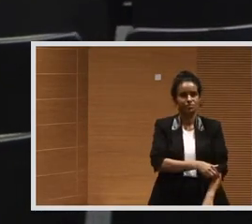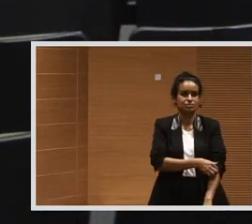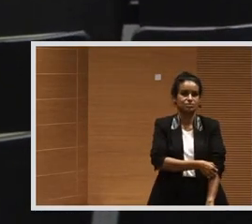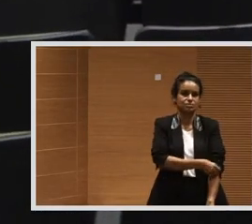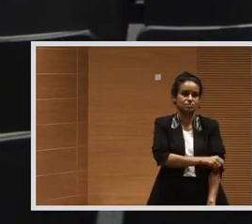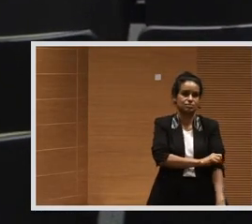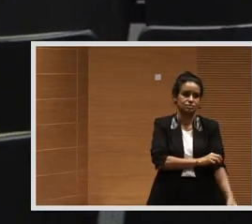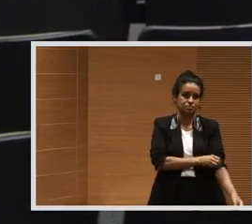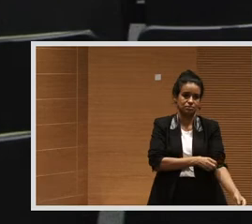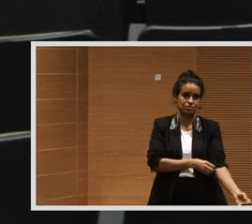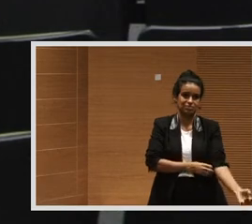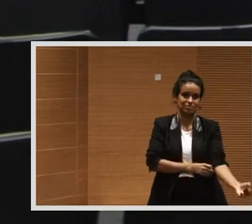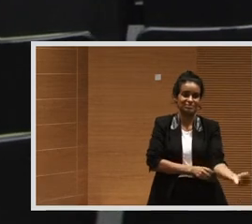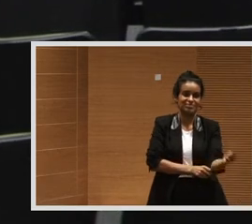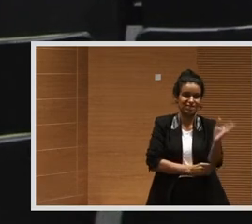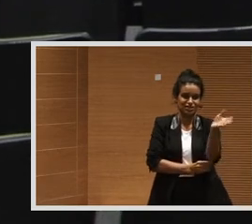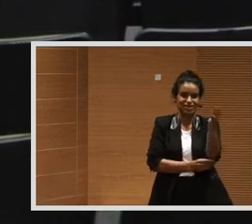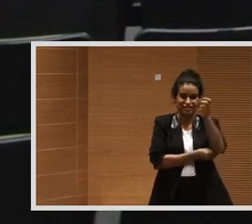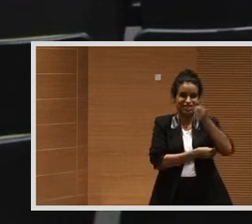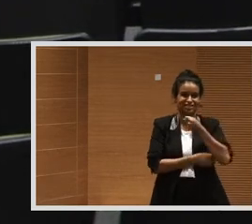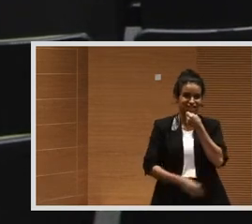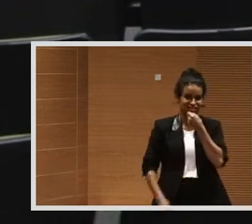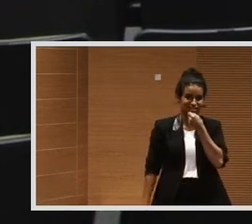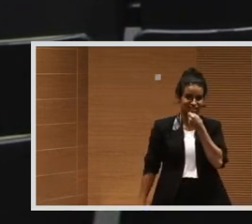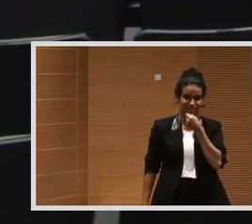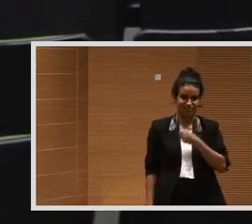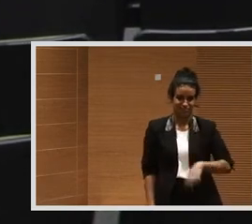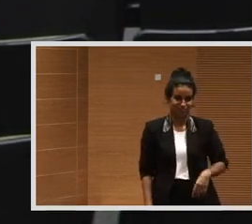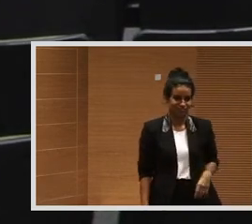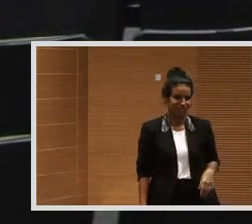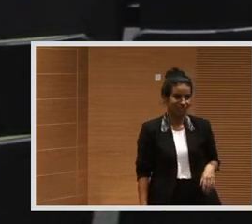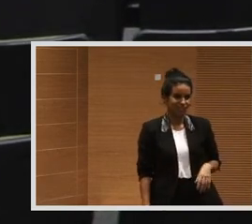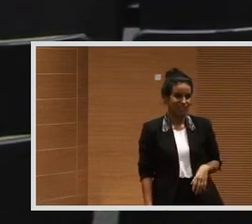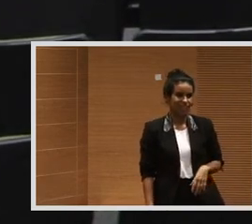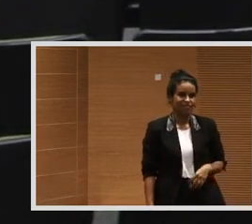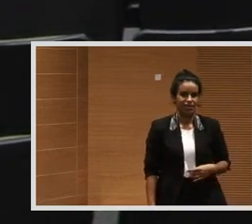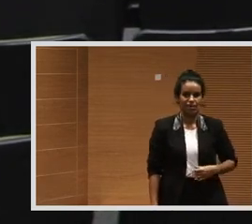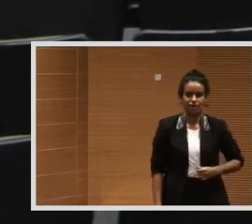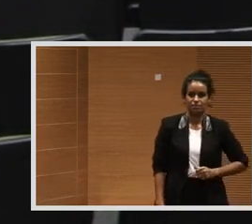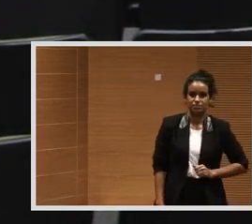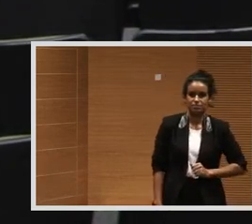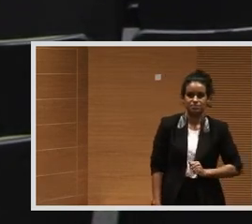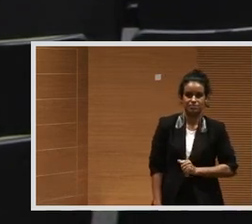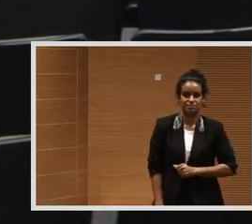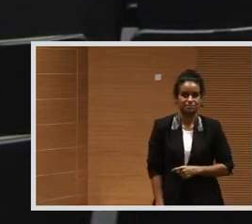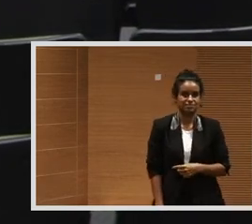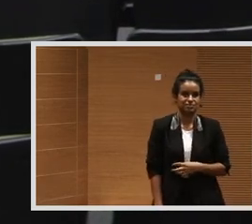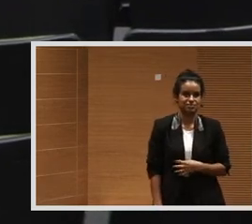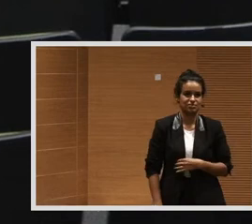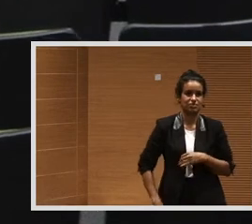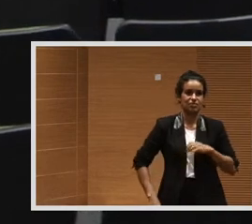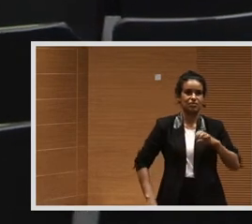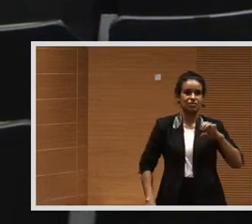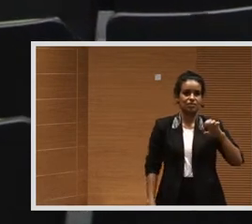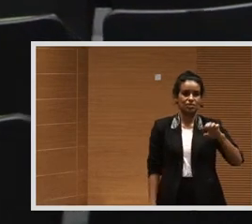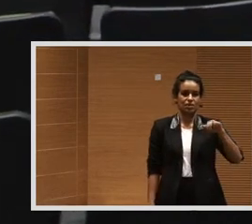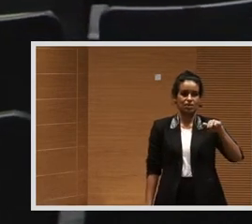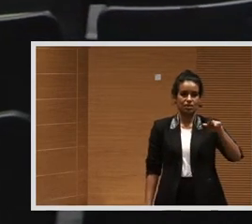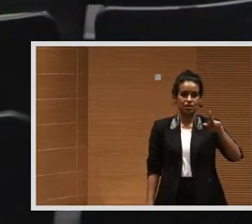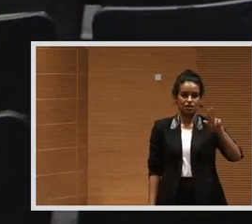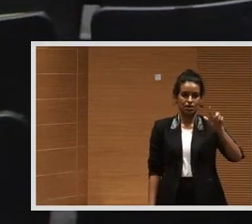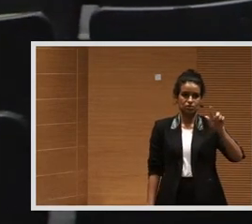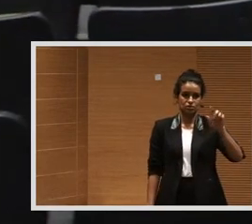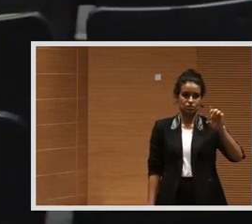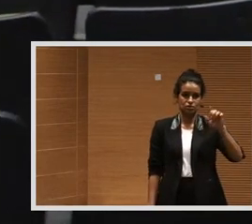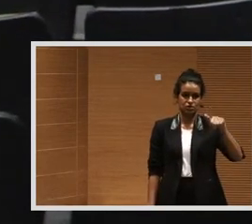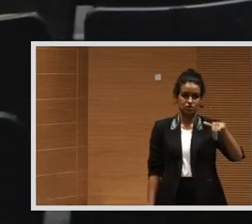depois, você. Já estava aqui. É você. É, Eugênio, sou